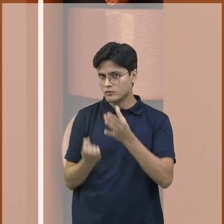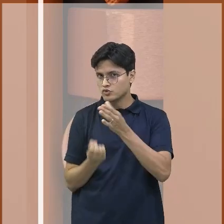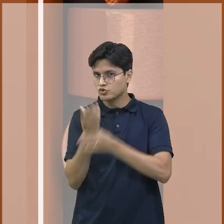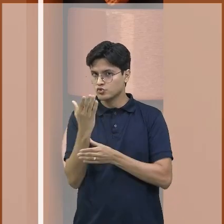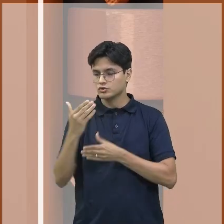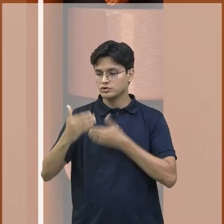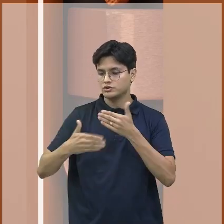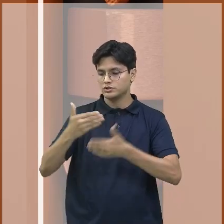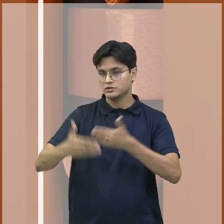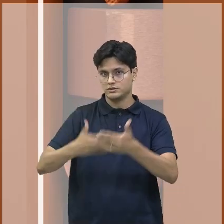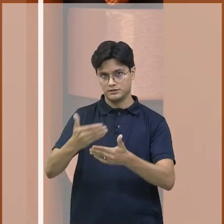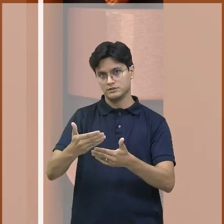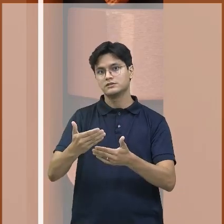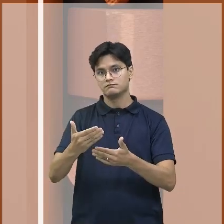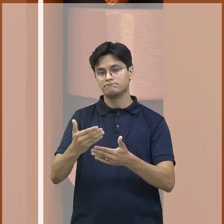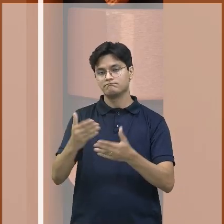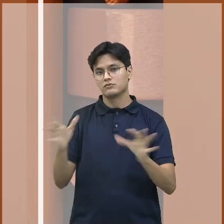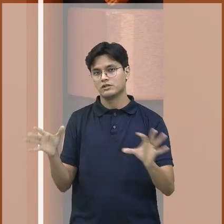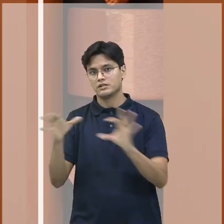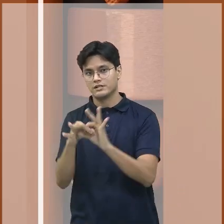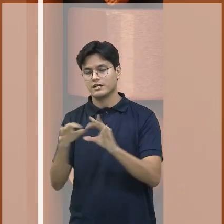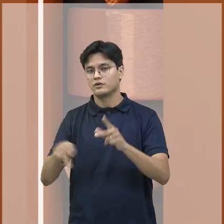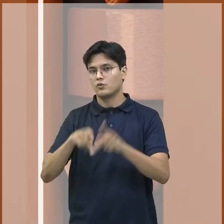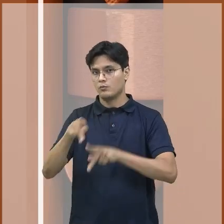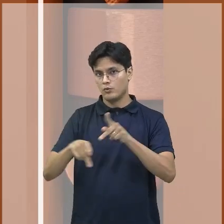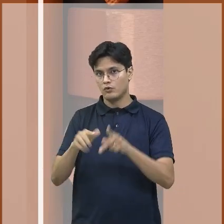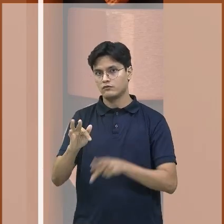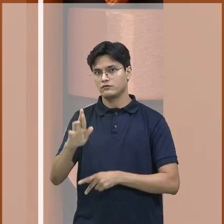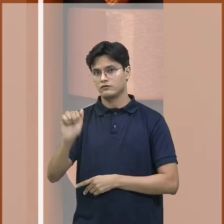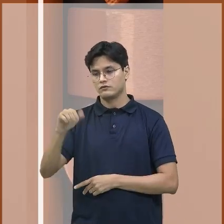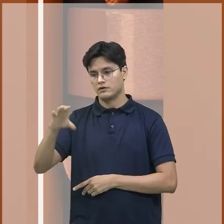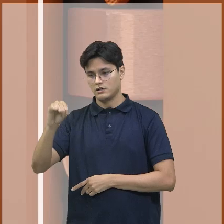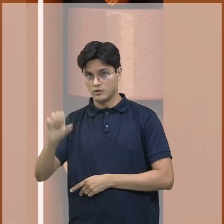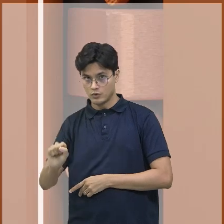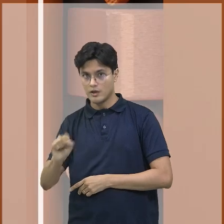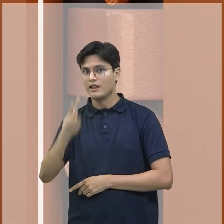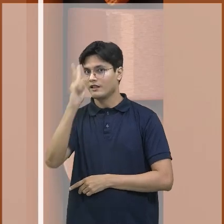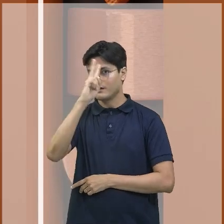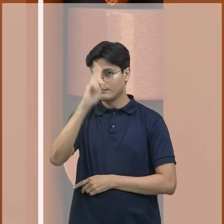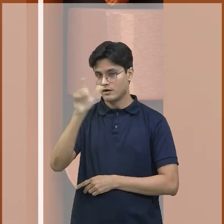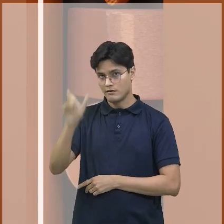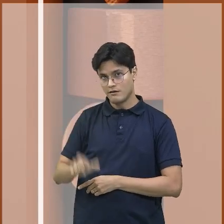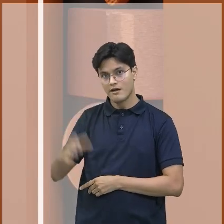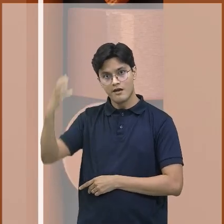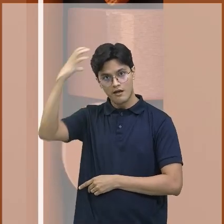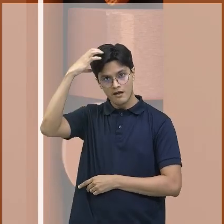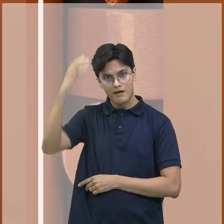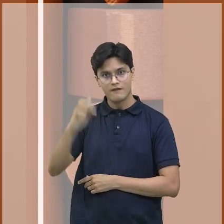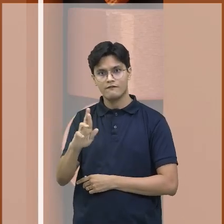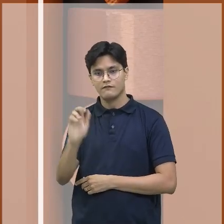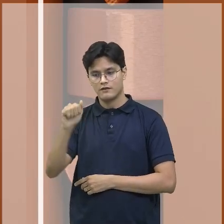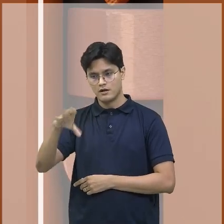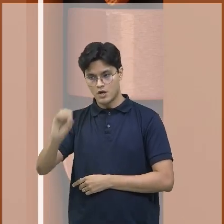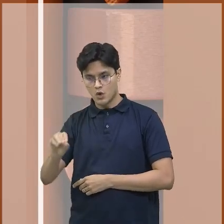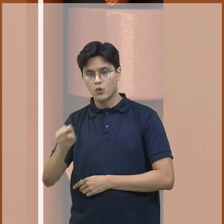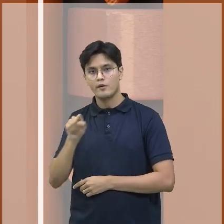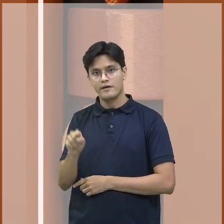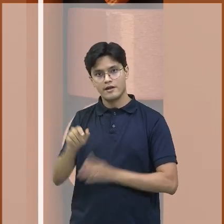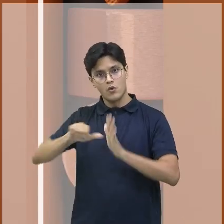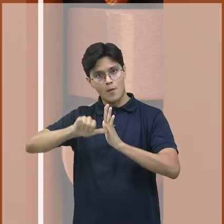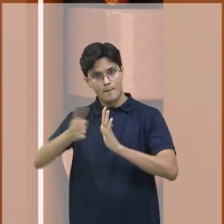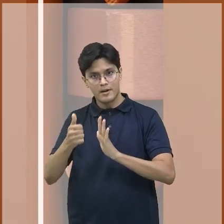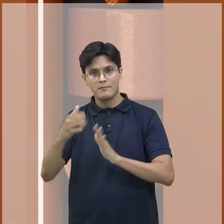ligada então a esses povos francos, aonde Clovis, guarda aí na tua memória, foi então o primeiro rei aí do reino